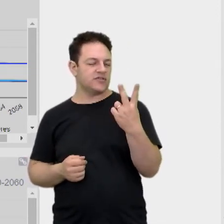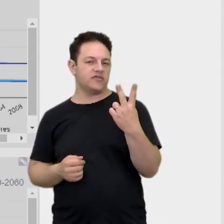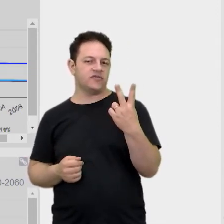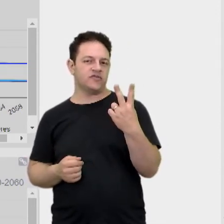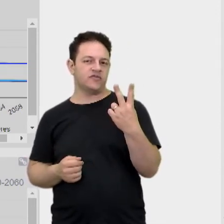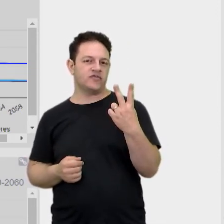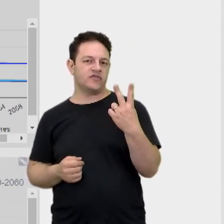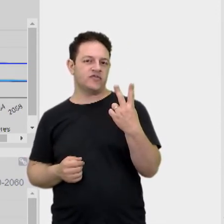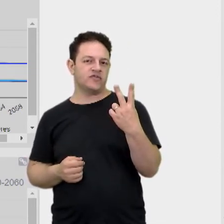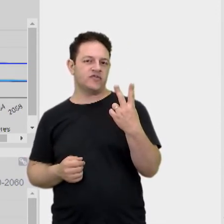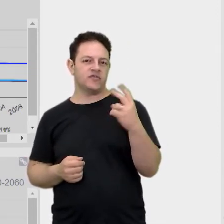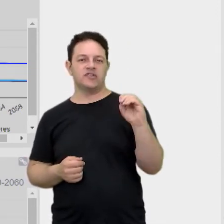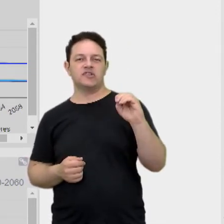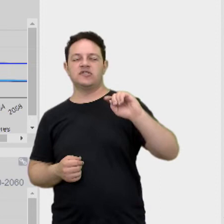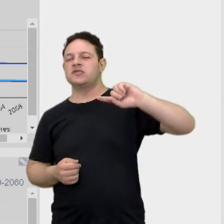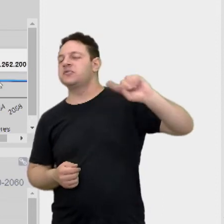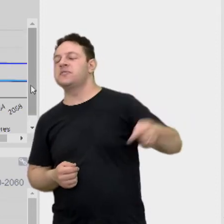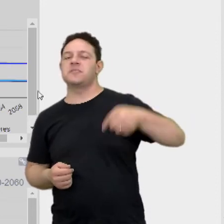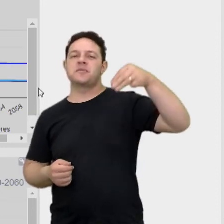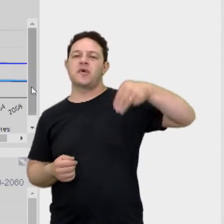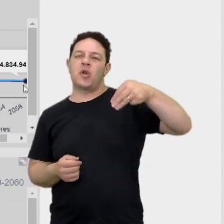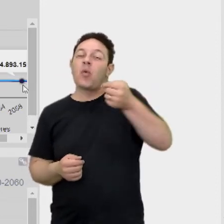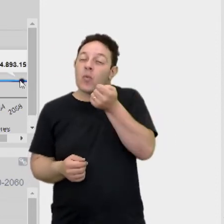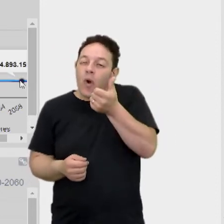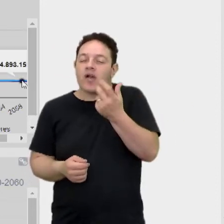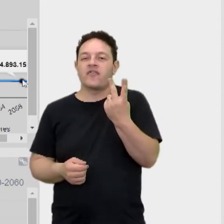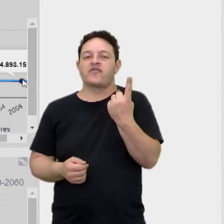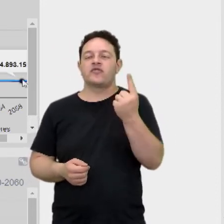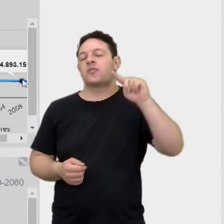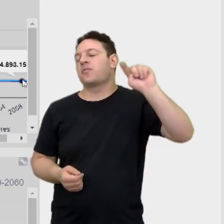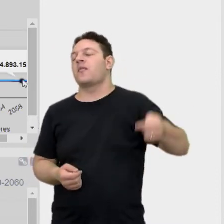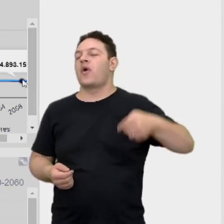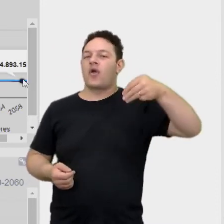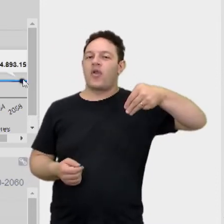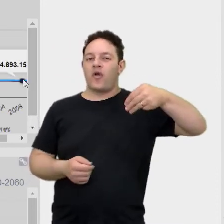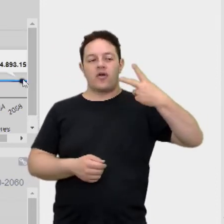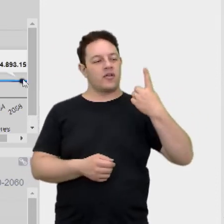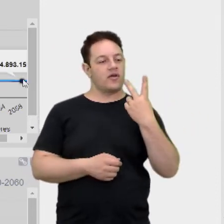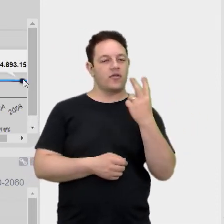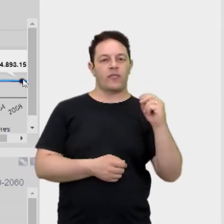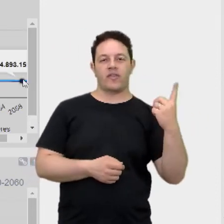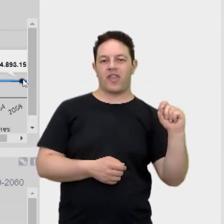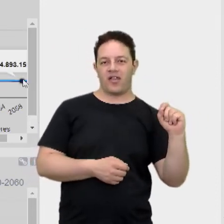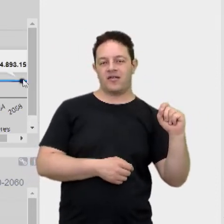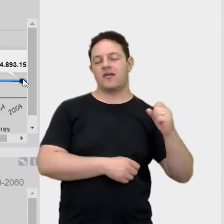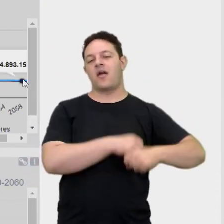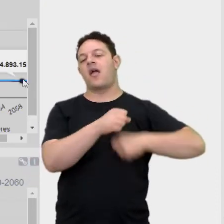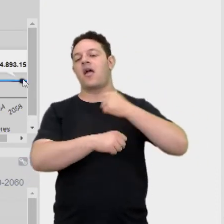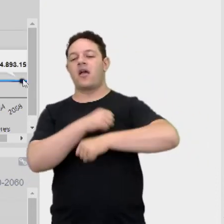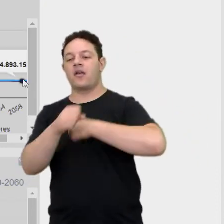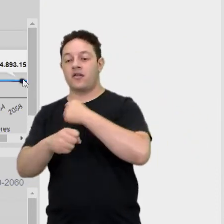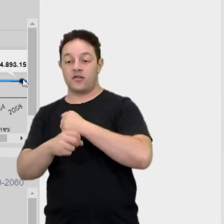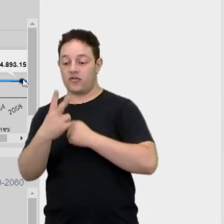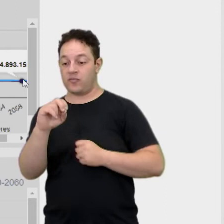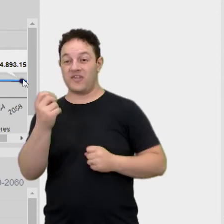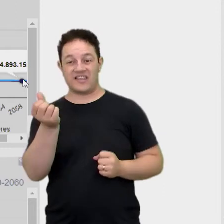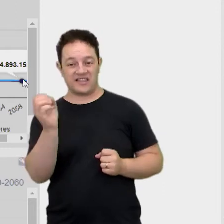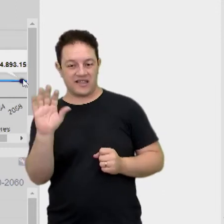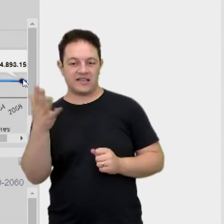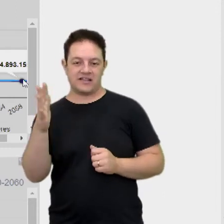20 milhões 805 mil, e a tendência é a mesma aí, ter homens aí 24 milhões